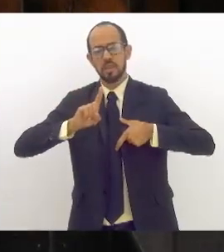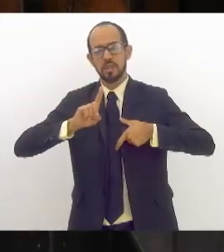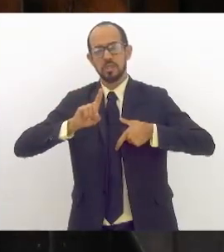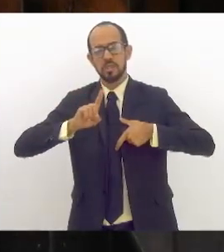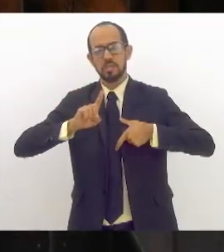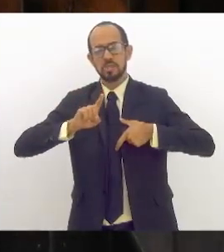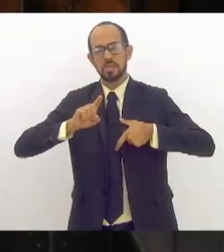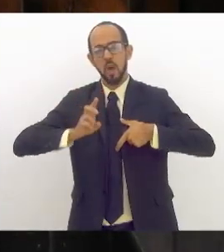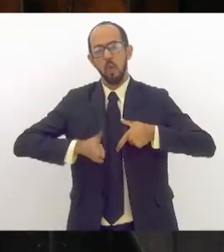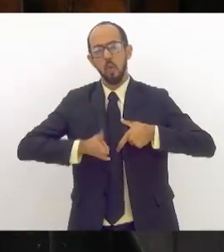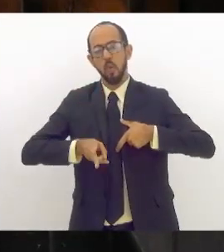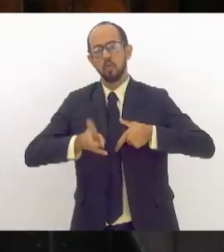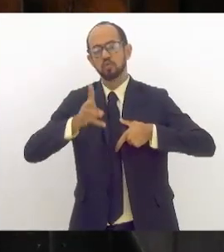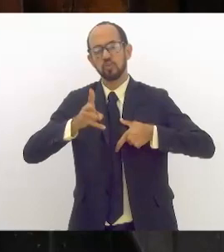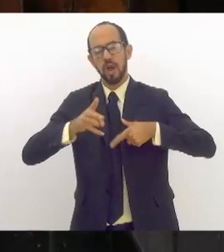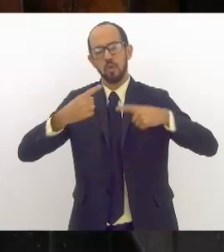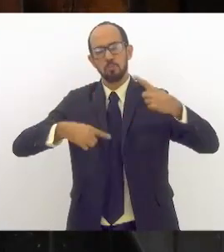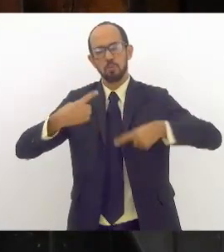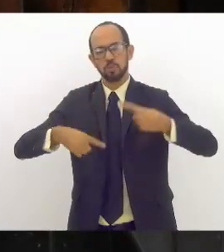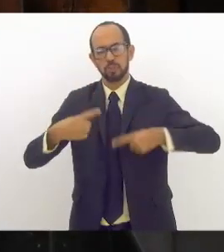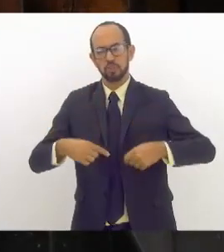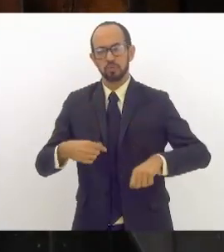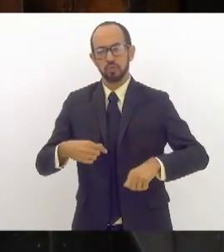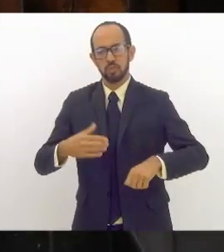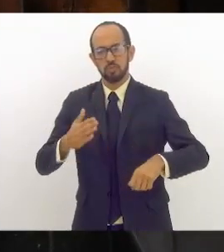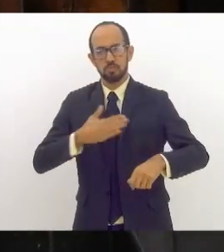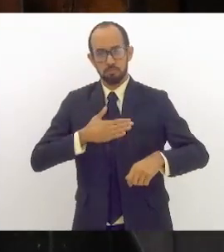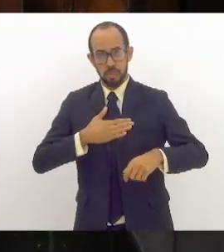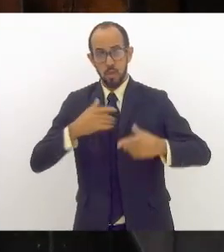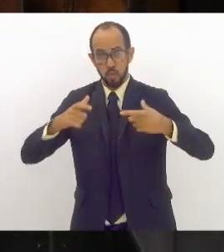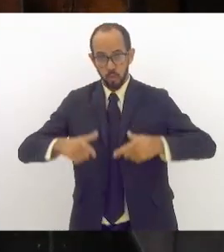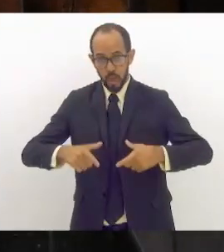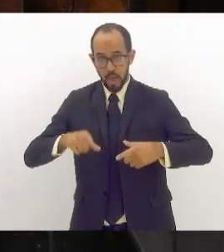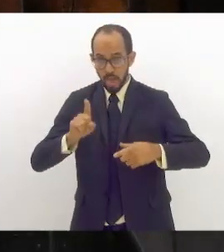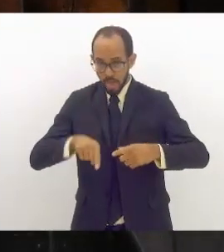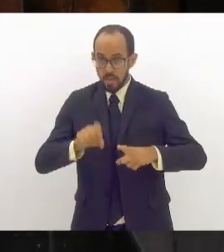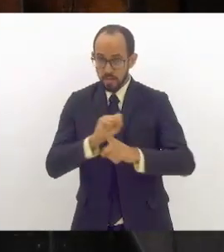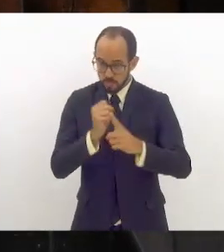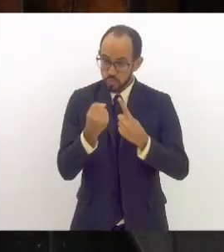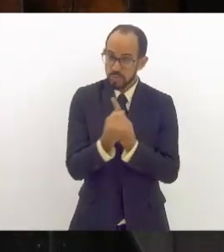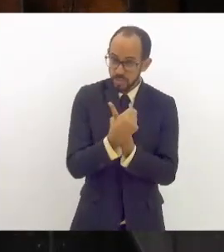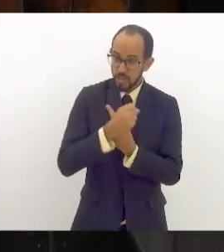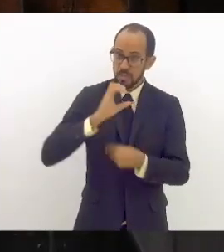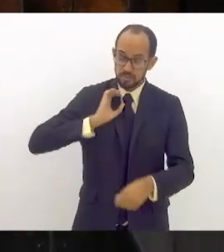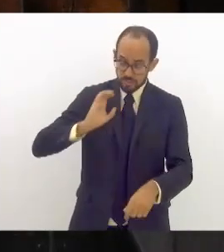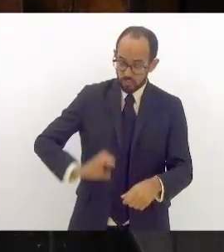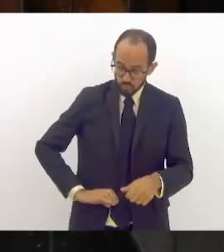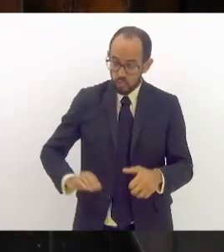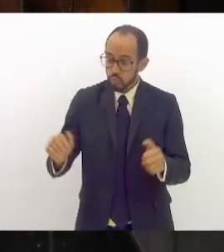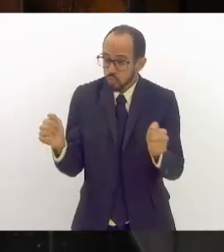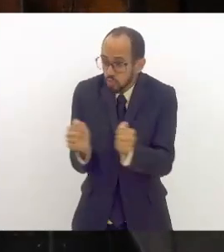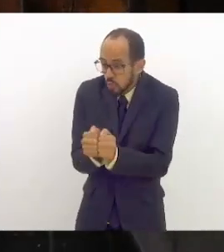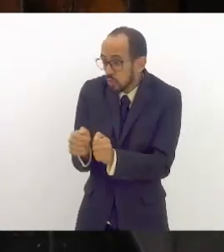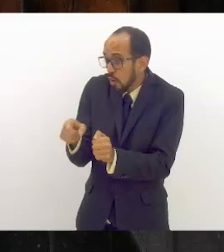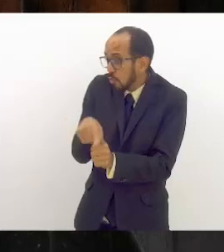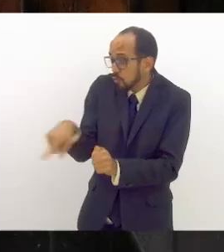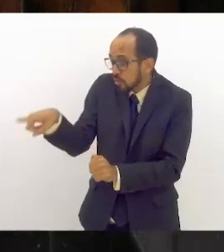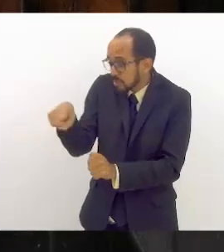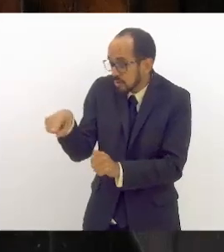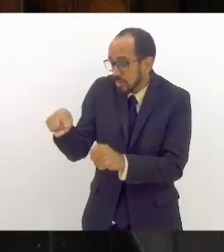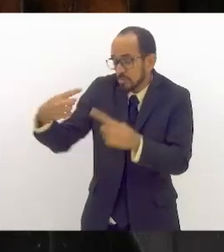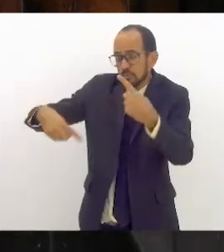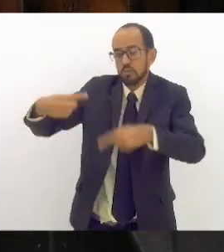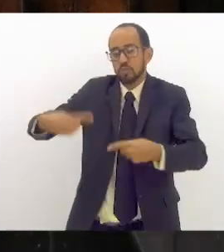porque achei meu lugar meu lugar é na sociedade civil intermediando com vocês políticos que